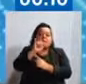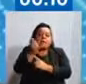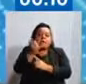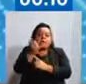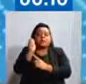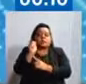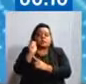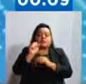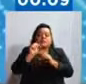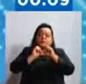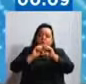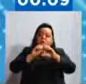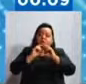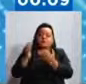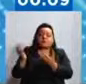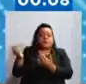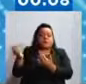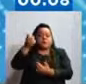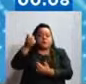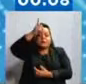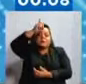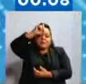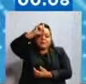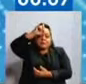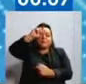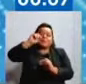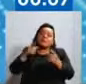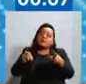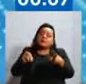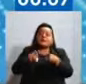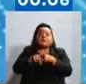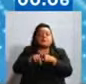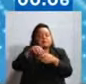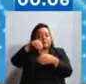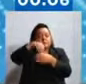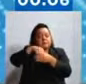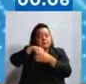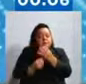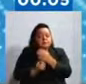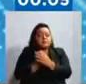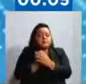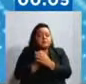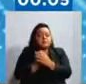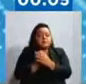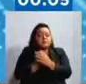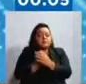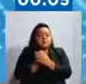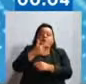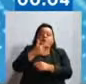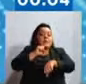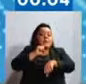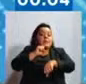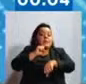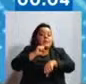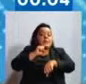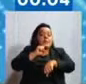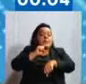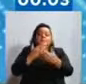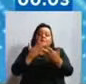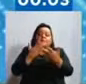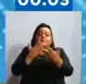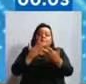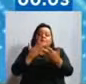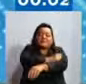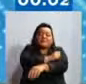o EJA para as escolas. Vamos sim criar o segundo tempo para os nossos alunos. A educação, eu sei